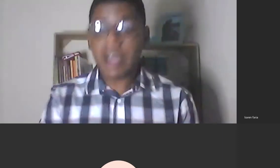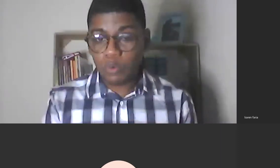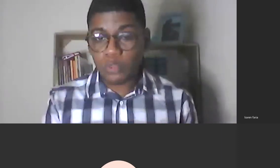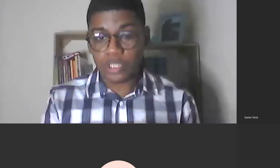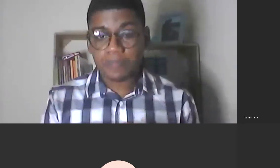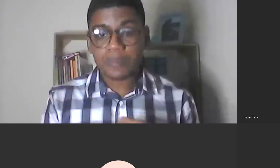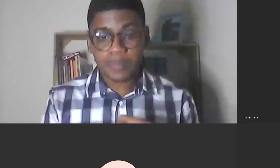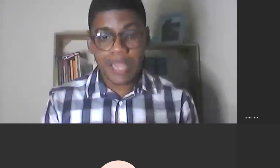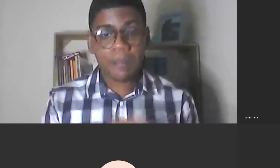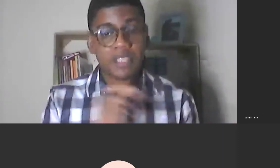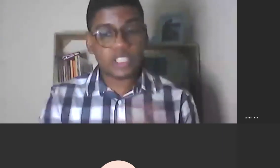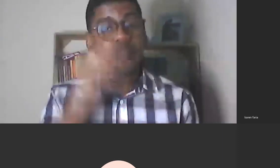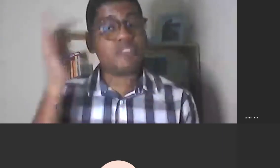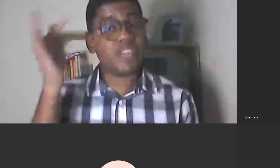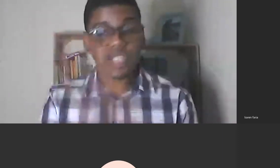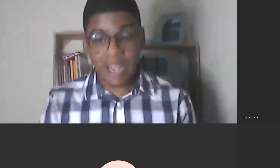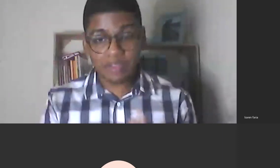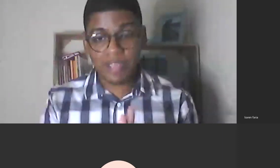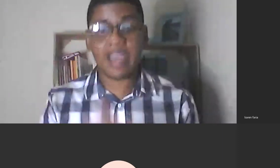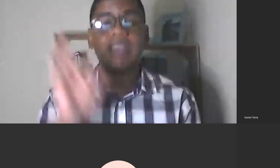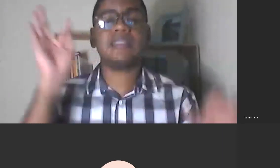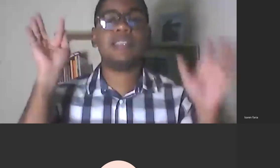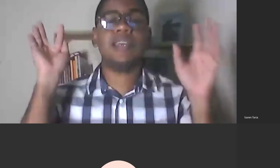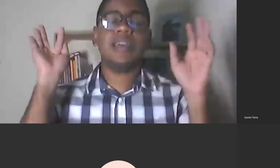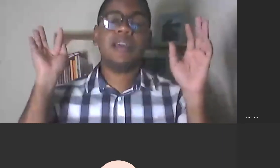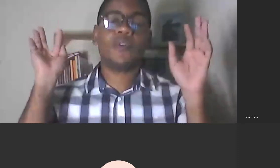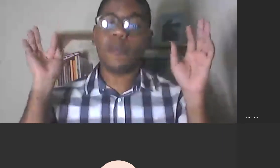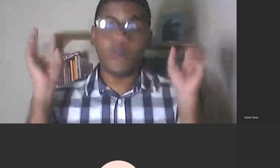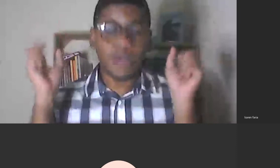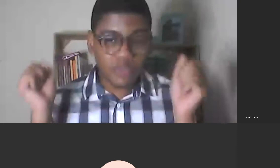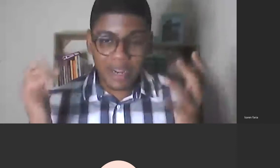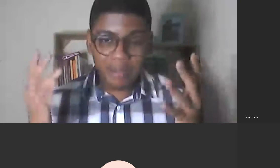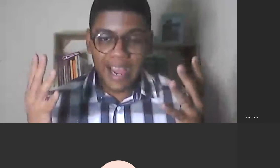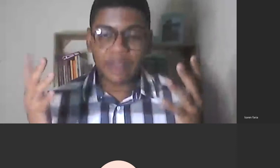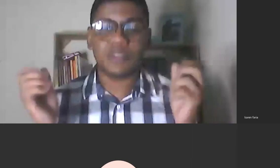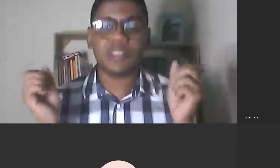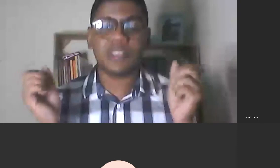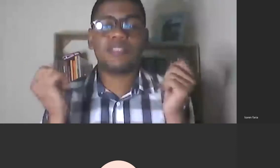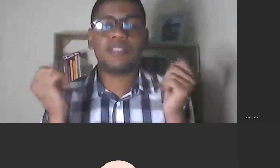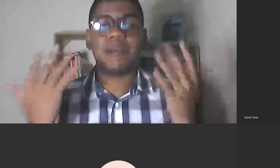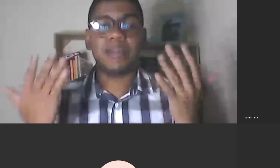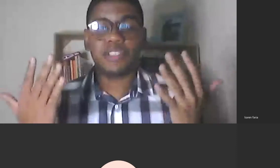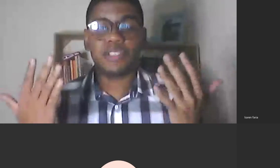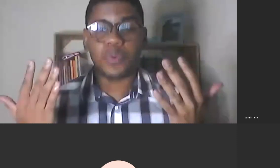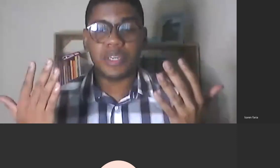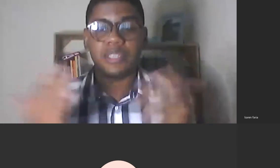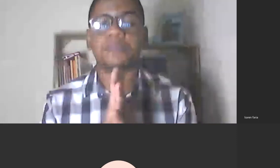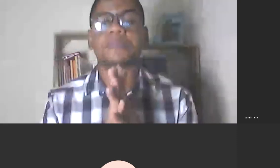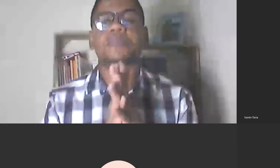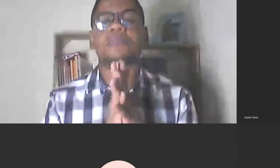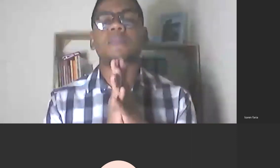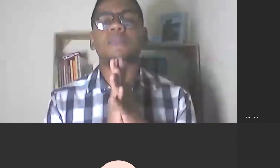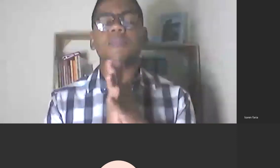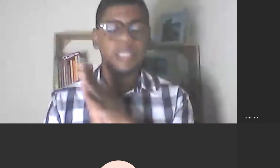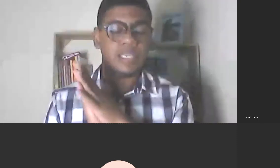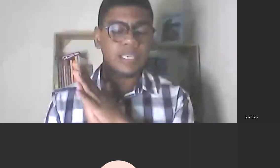e saúde, tá? Para a gente poder fechar o semestre com muito vocabulário, conseguindo sinalizar bastante coisa.